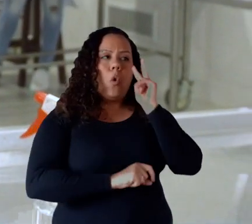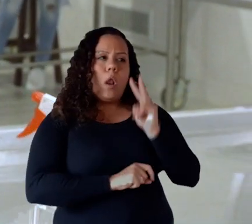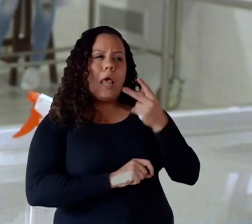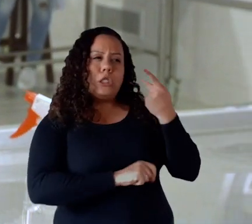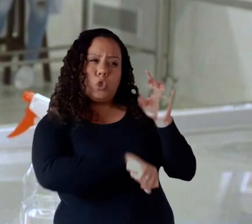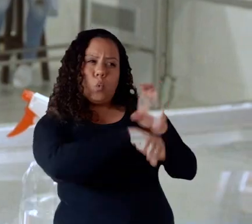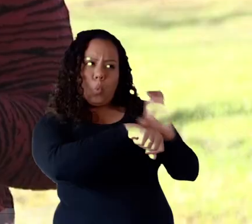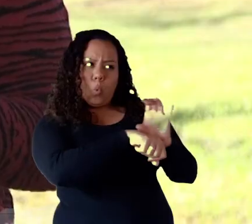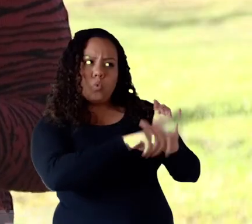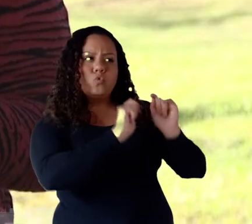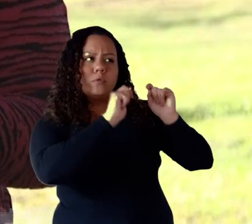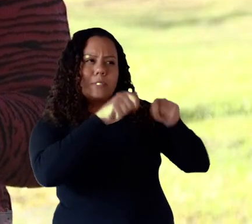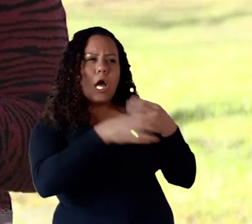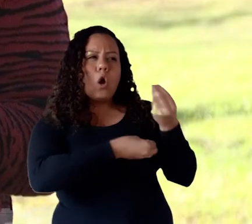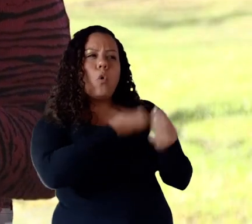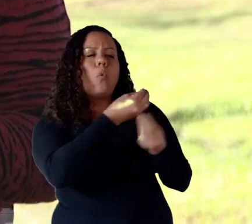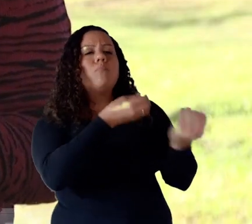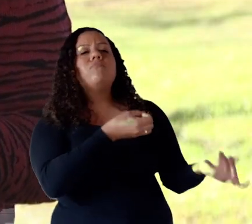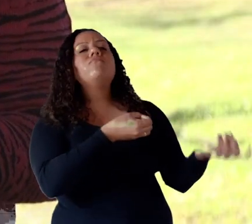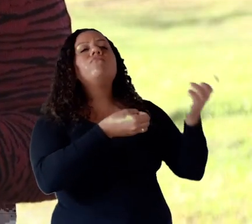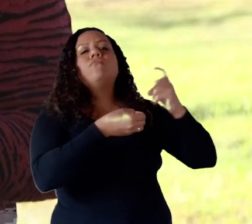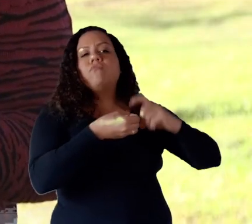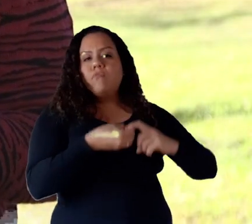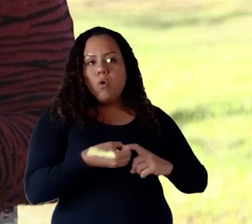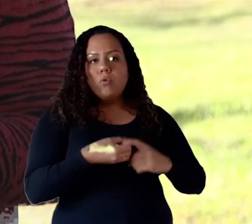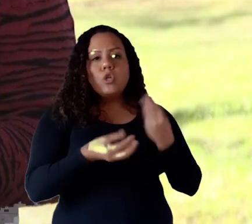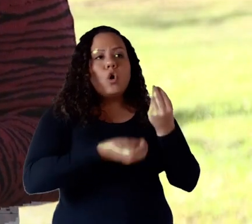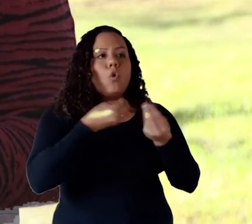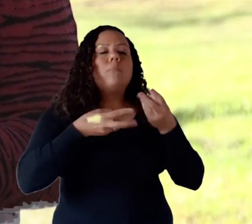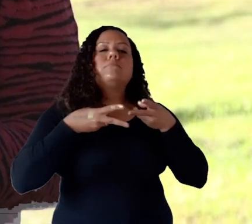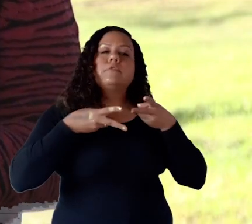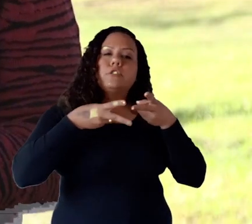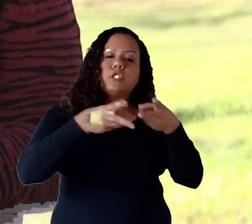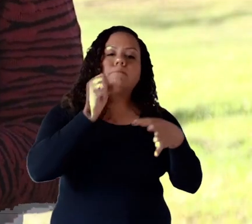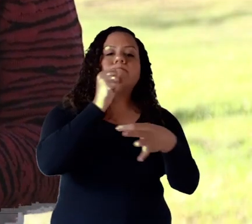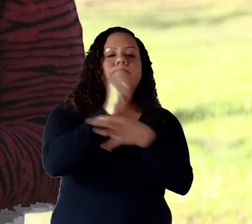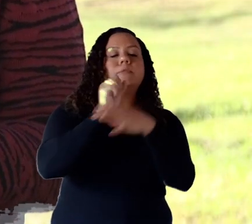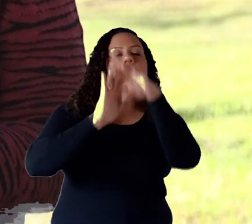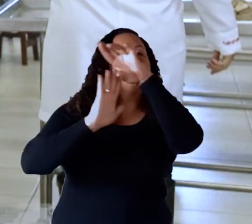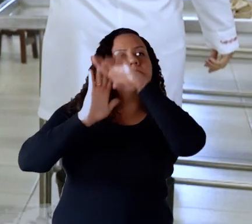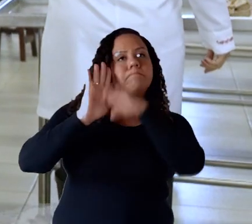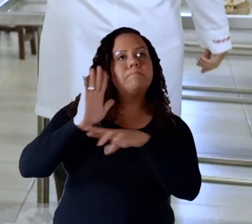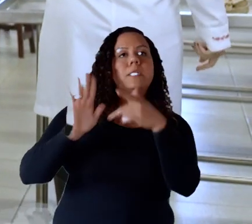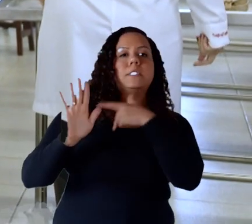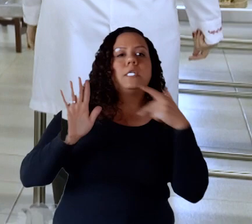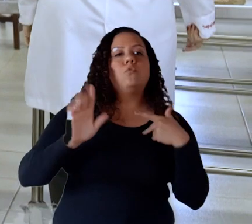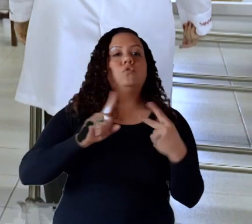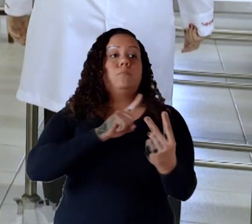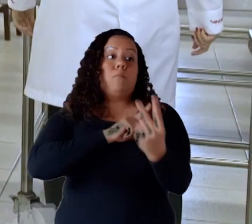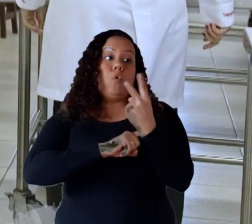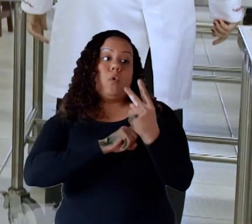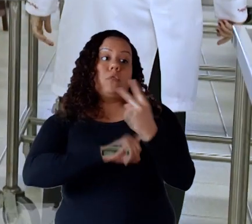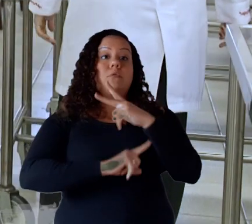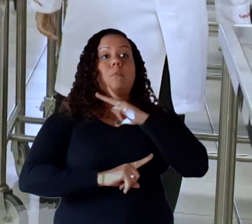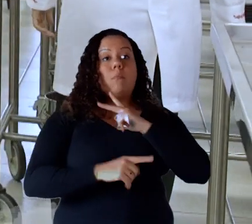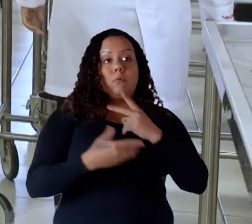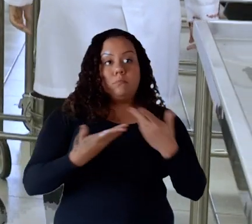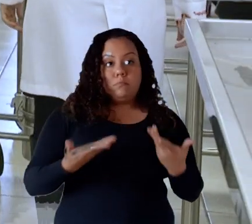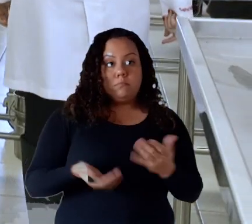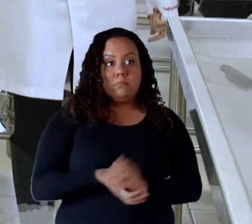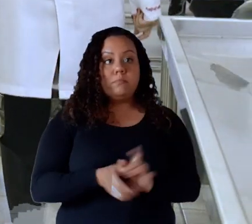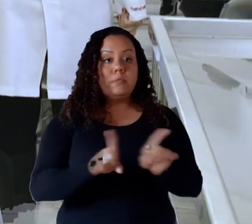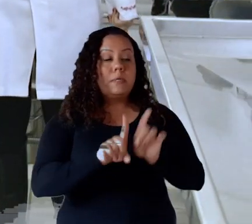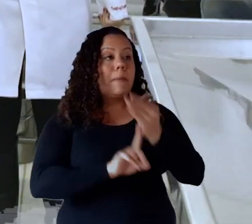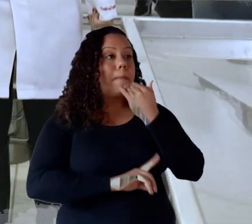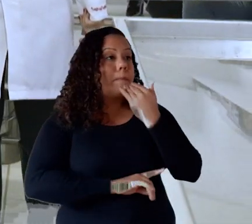biossegurança. Deram verificar na realidade dos seus cursos como que poderia estar mantendo as medidas